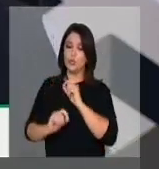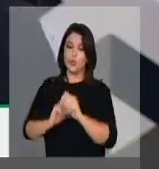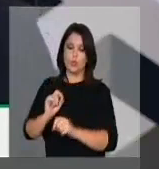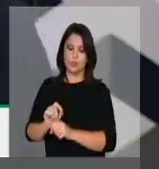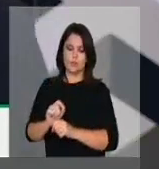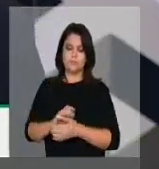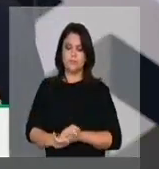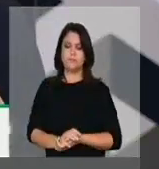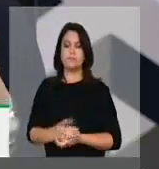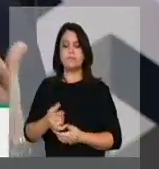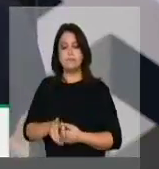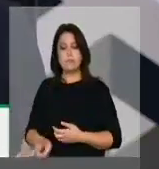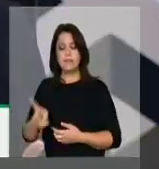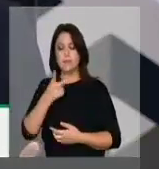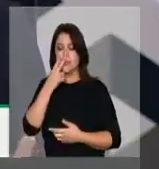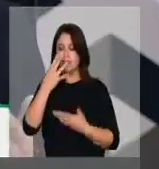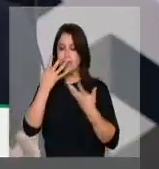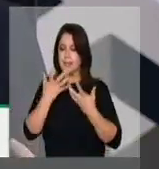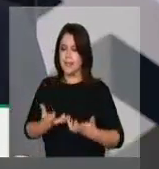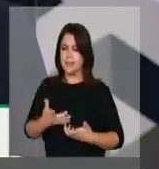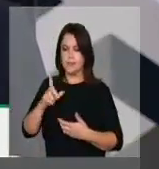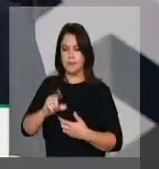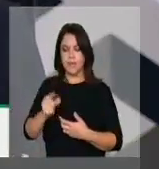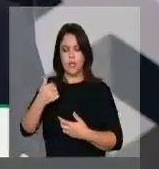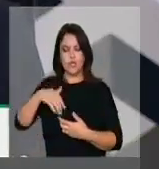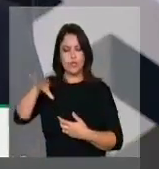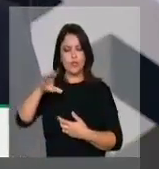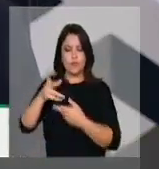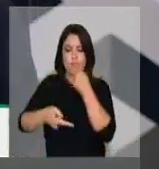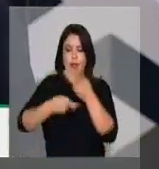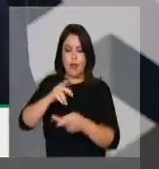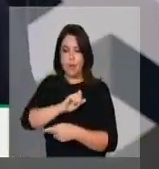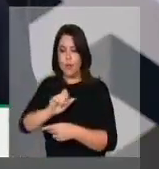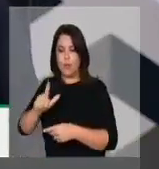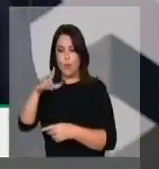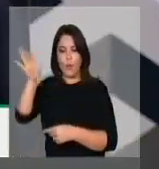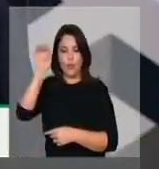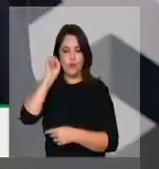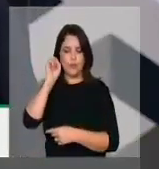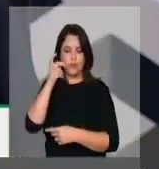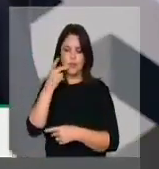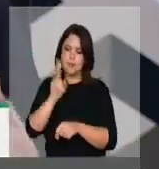nisso, porque a gente sempre se cansa menos de falar do que de ouvir, então precisa cuidar,